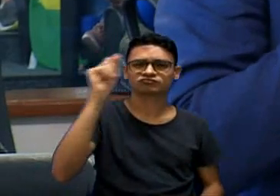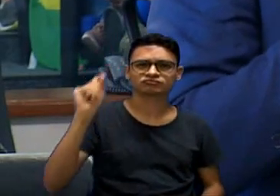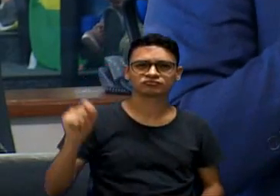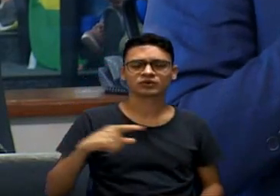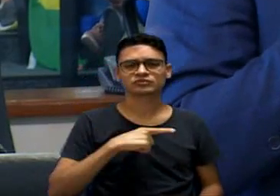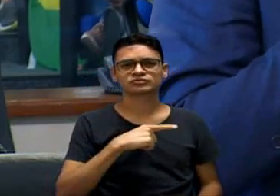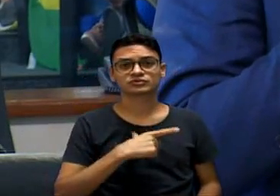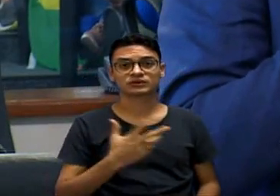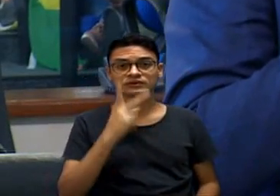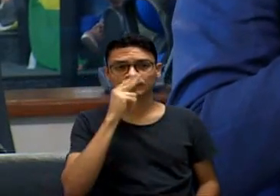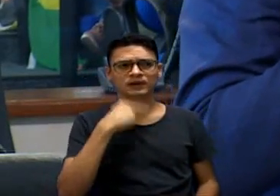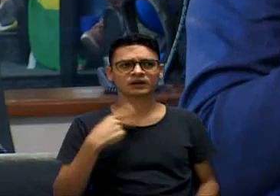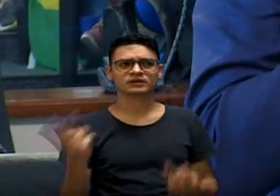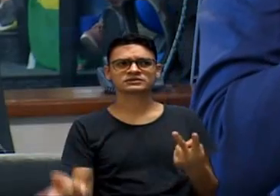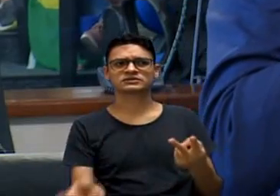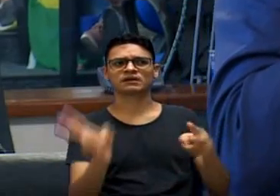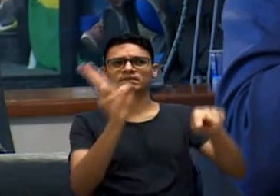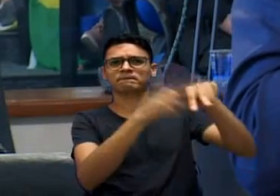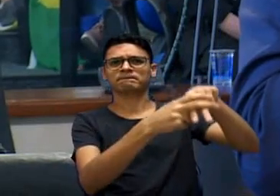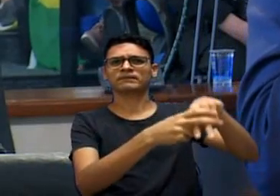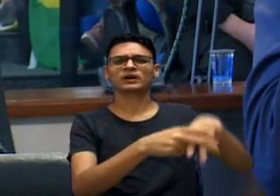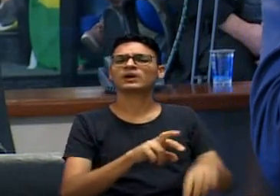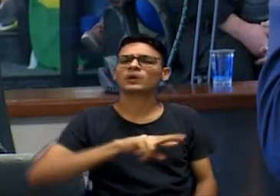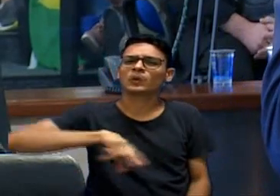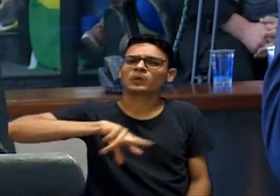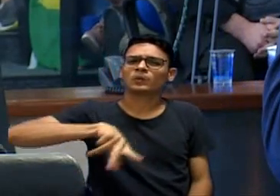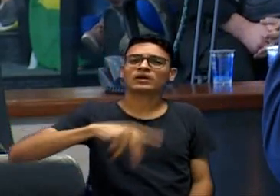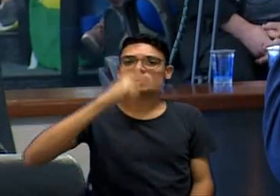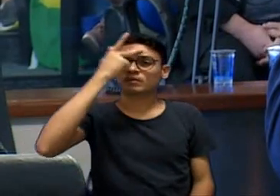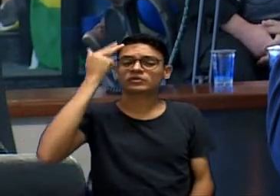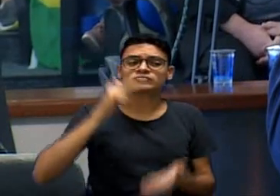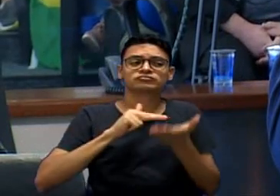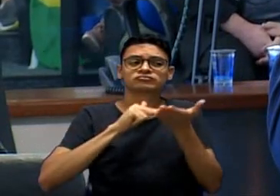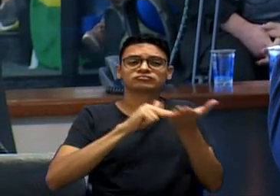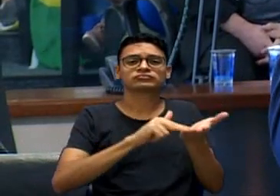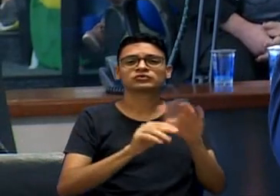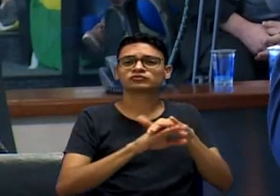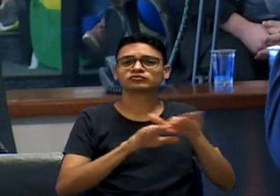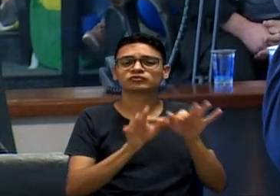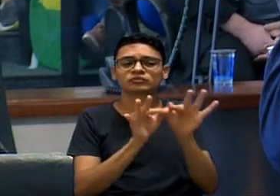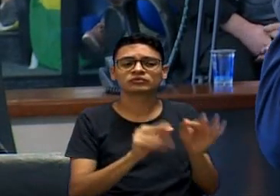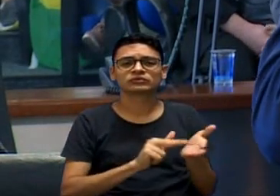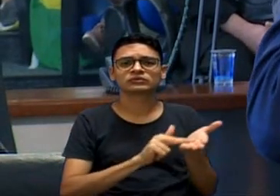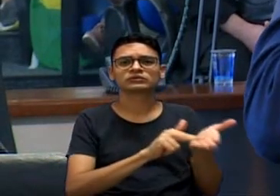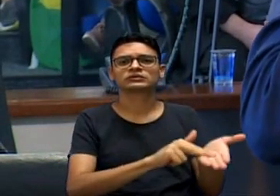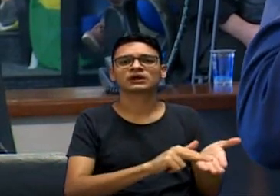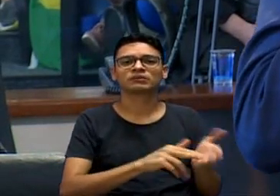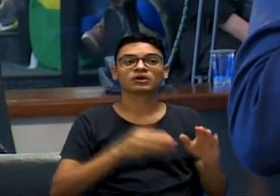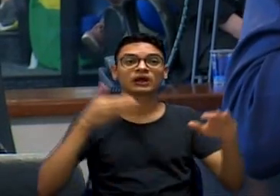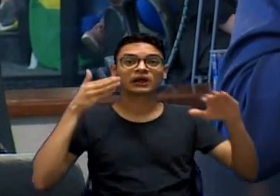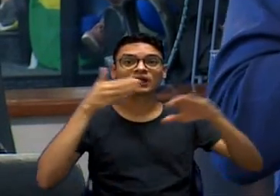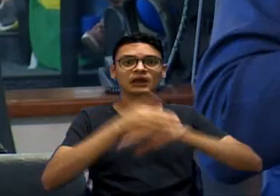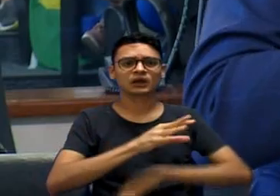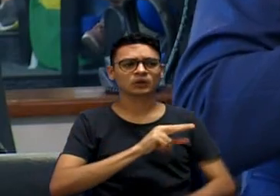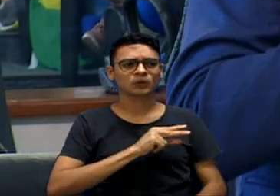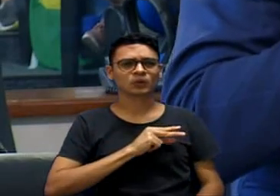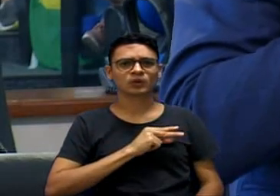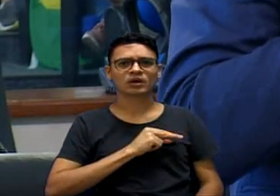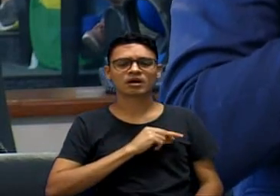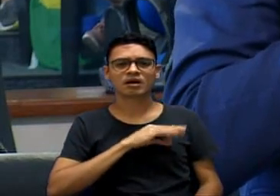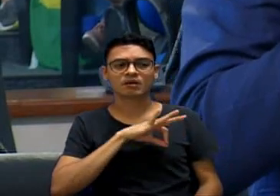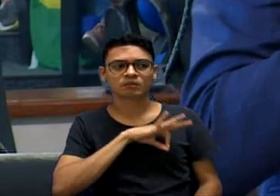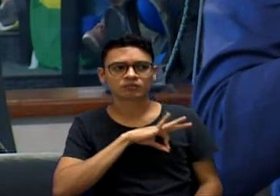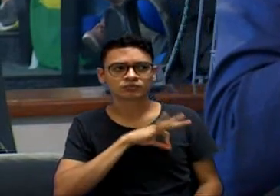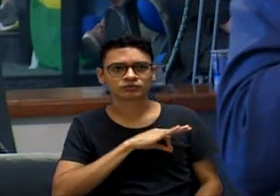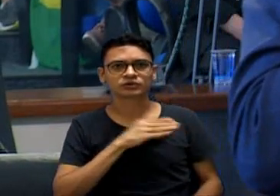chegar achando que essa pessoa está sendo presa. Ela não está sendo presa, ela está sendo intimada. Invasão com polícia é para que uma polícia vá lá